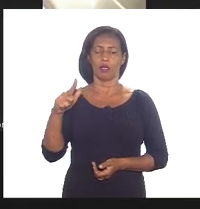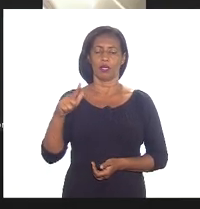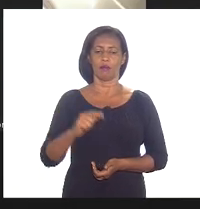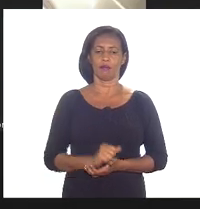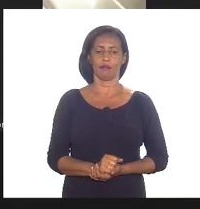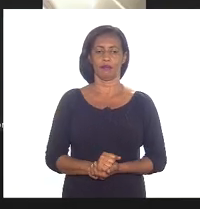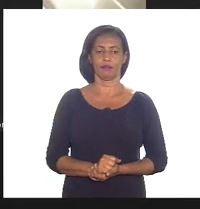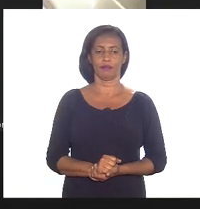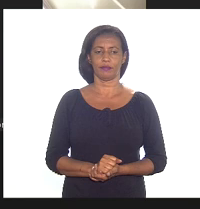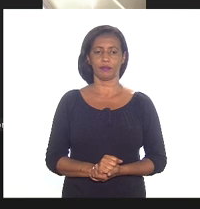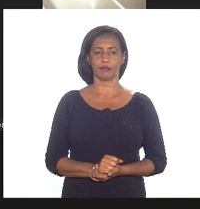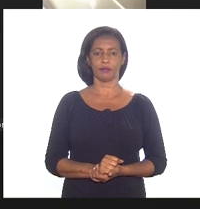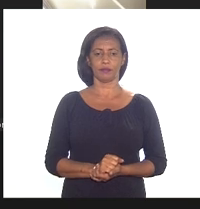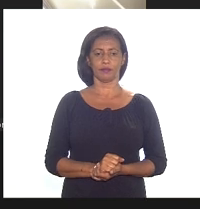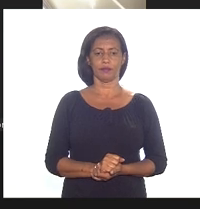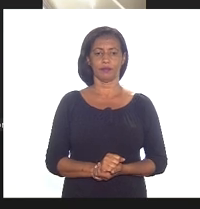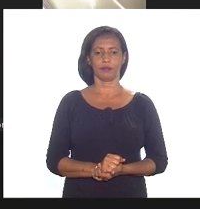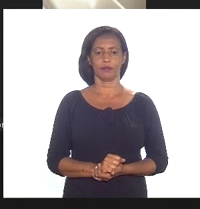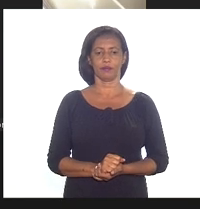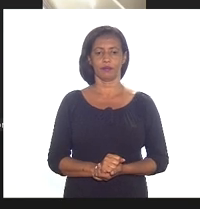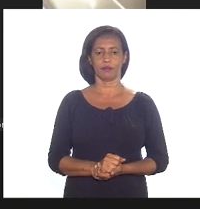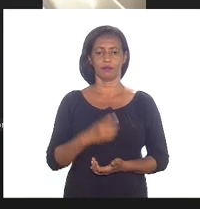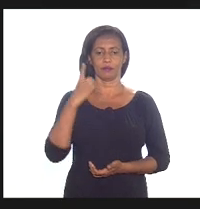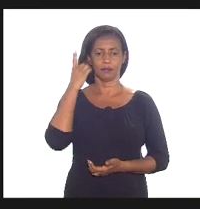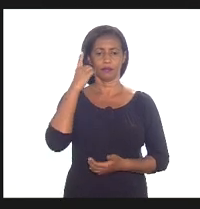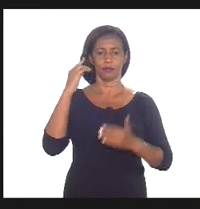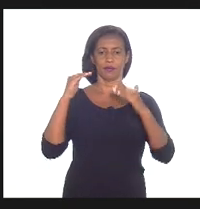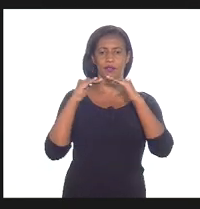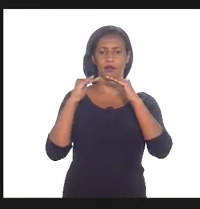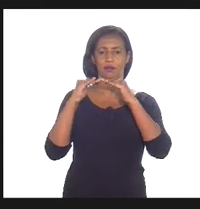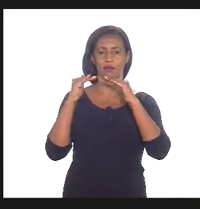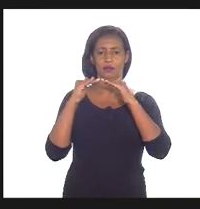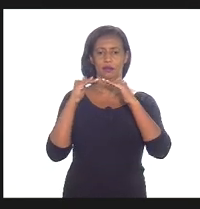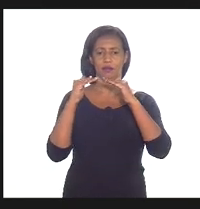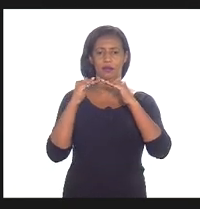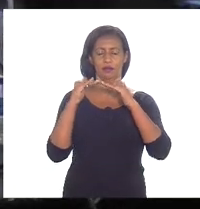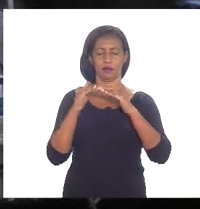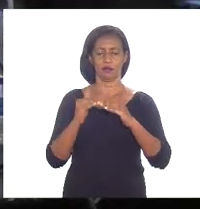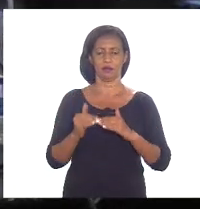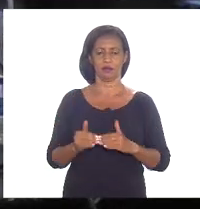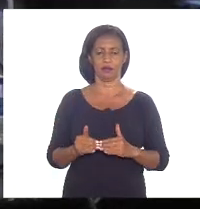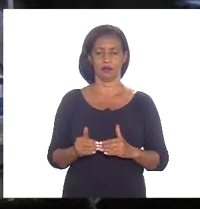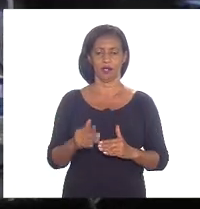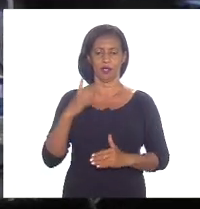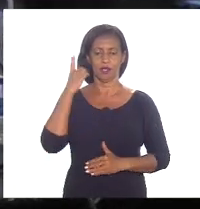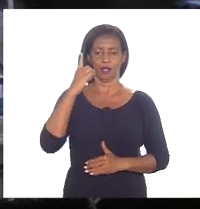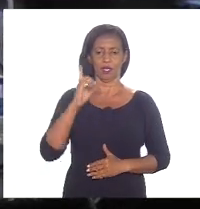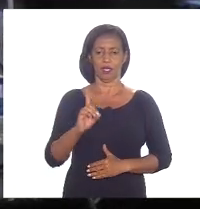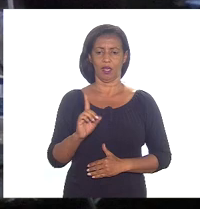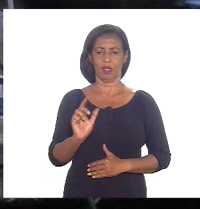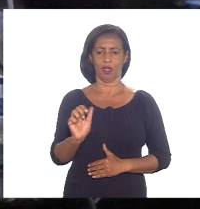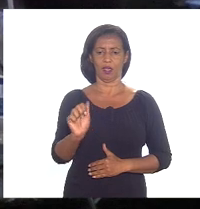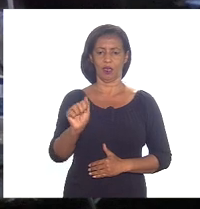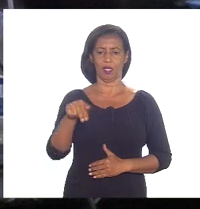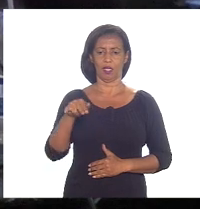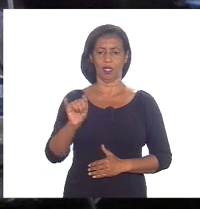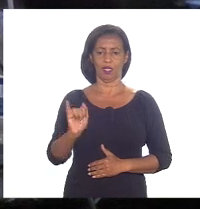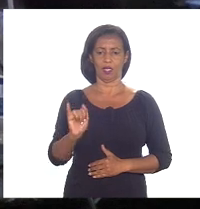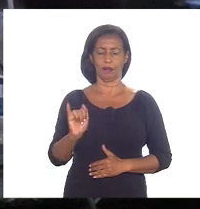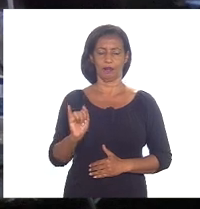Deputado Coronel Salema. Voto é favorável, presidente. Voto é favorável. Obrigada. Deputada Dani Monteiro.